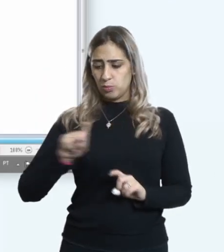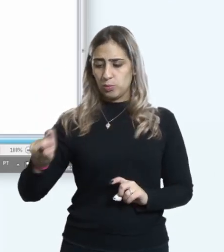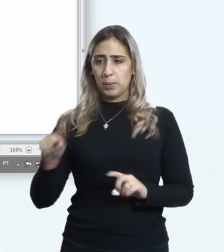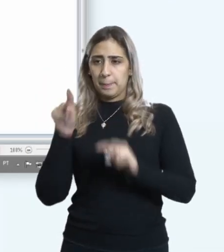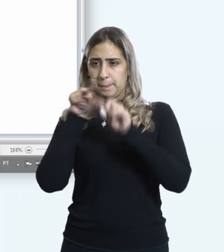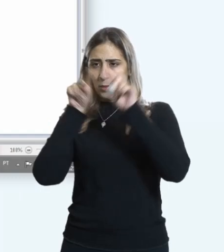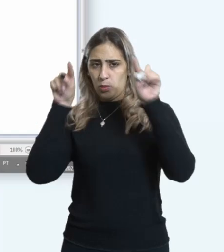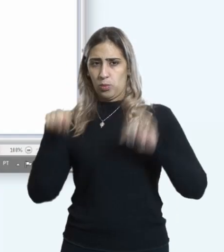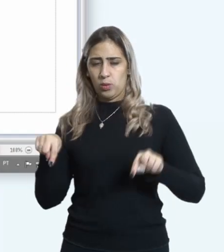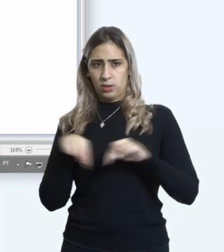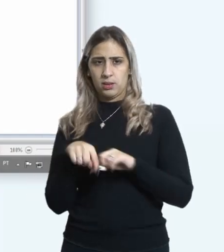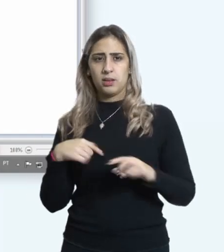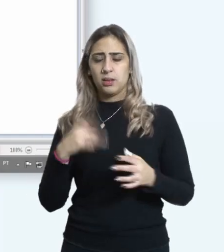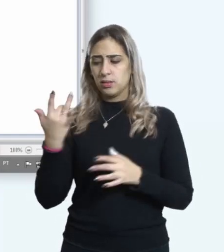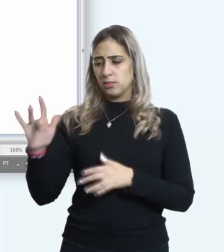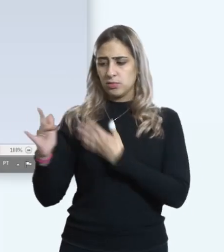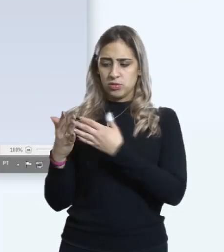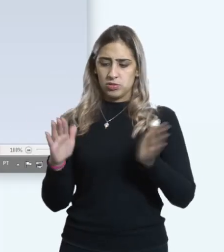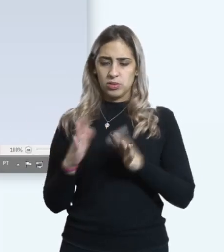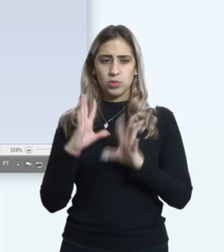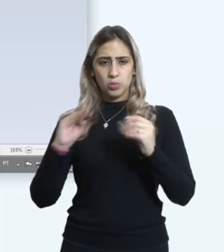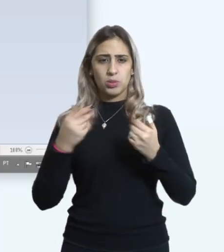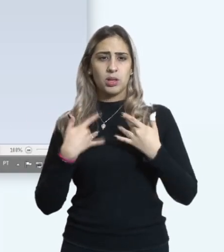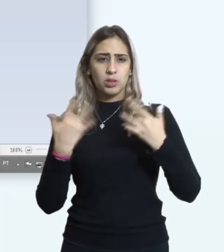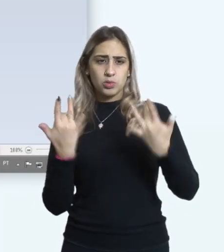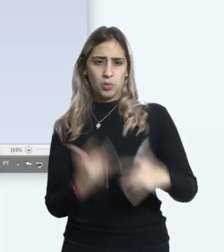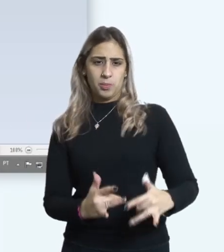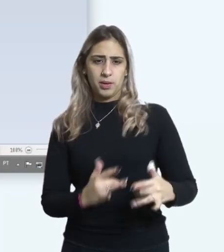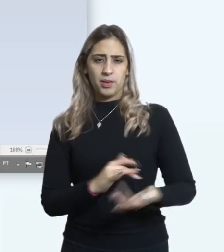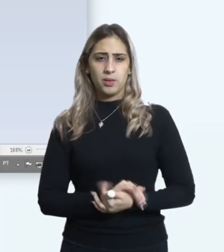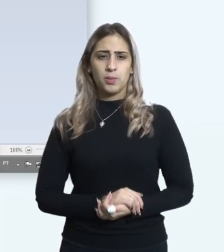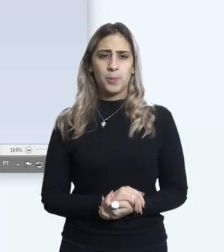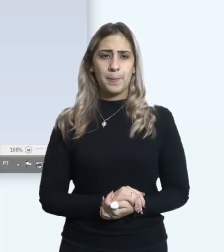bordas, eliminar tudo que está sobrando aqui.